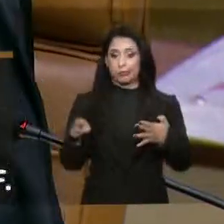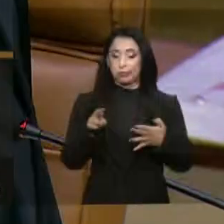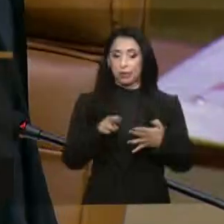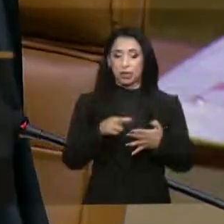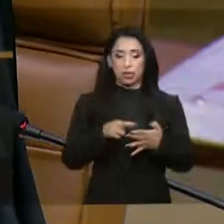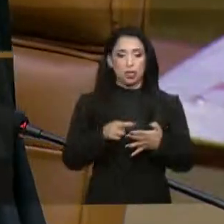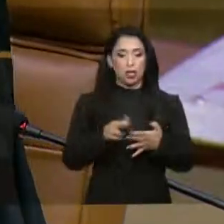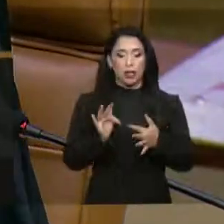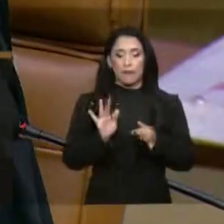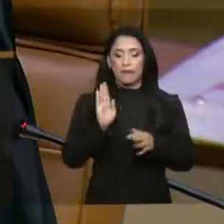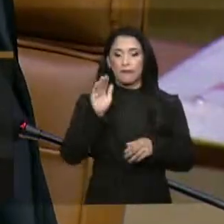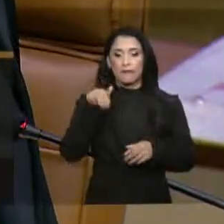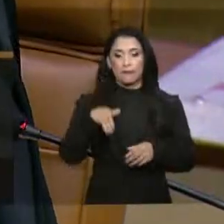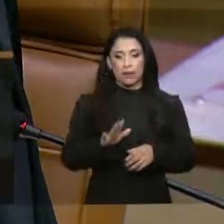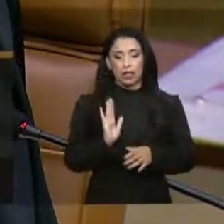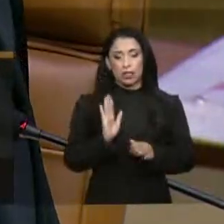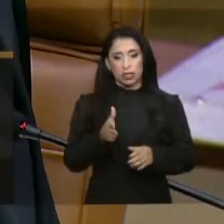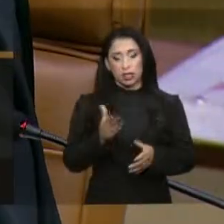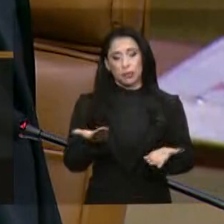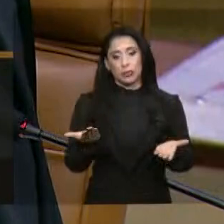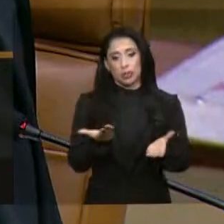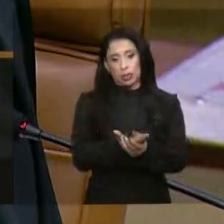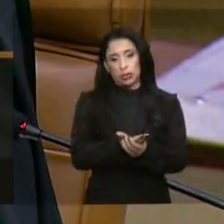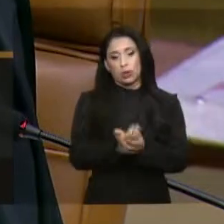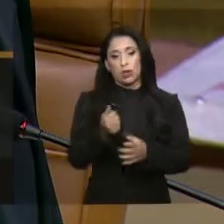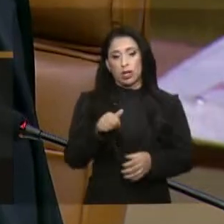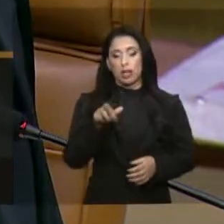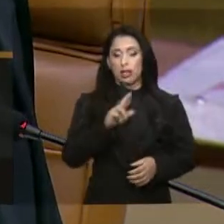isso a presente ação rescisória, em